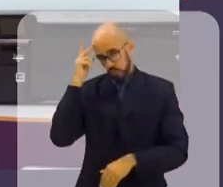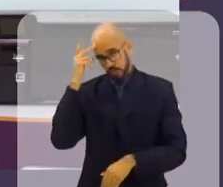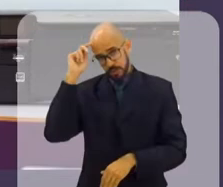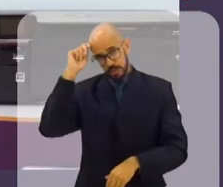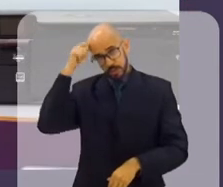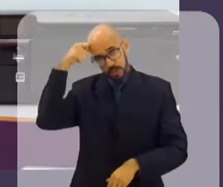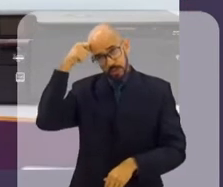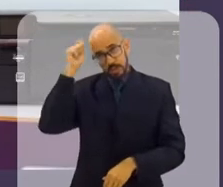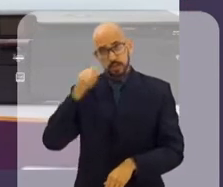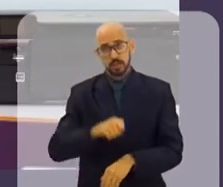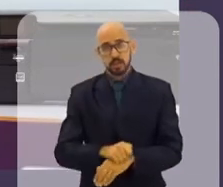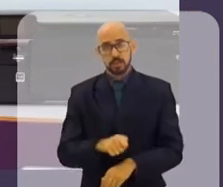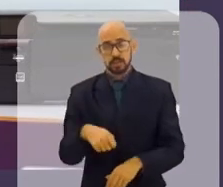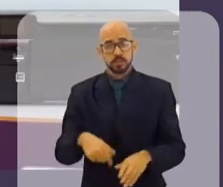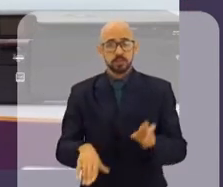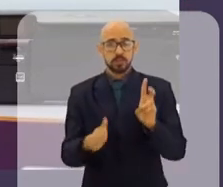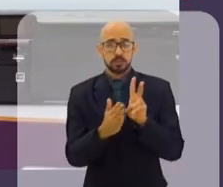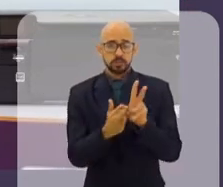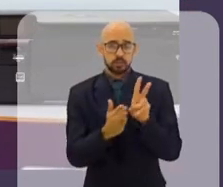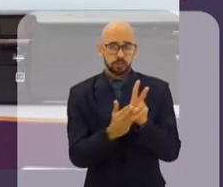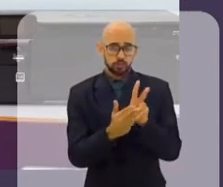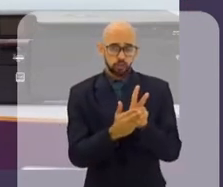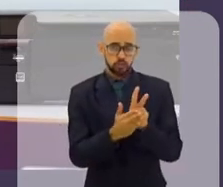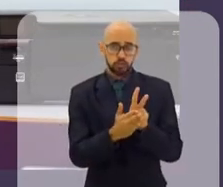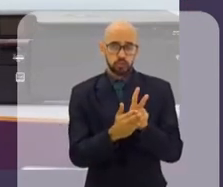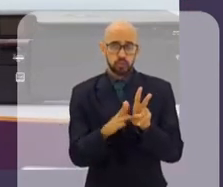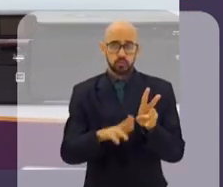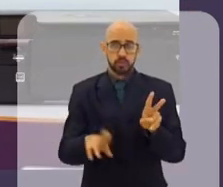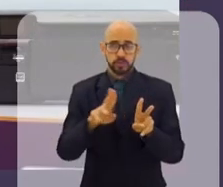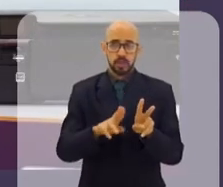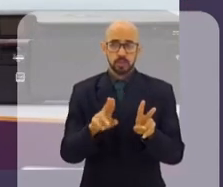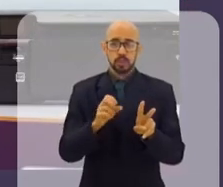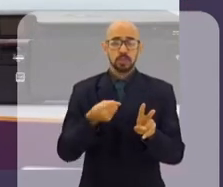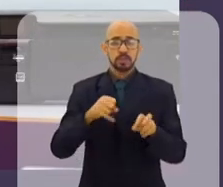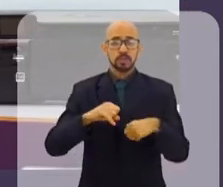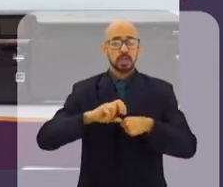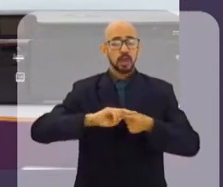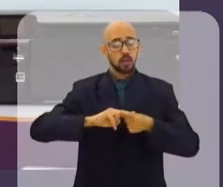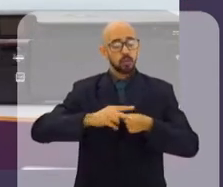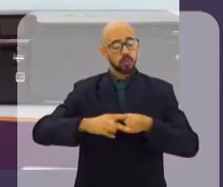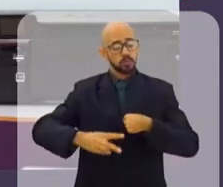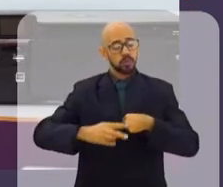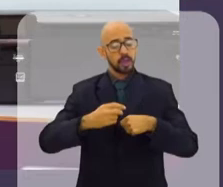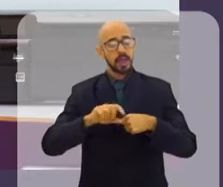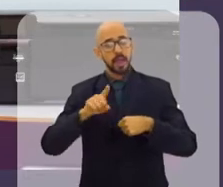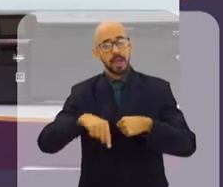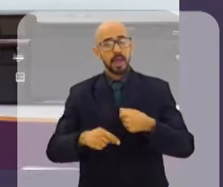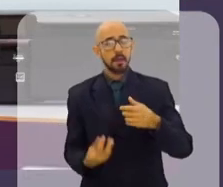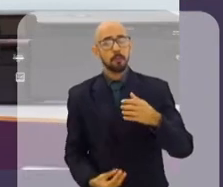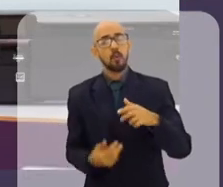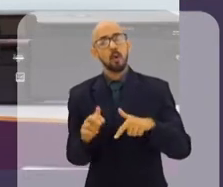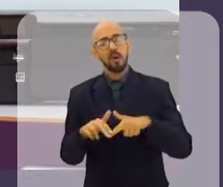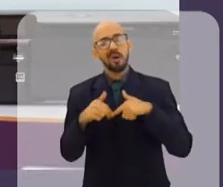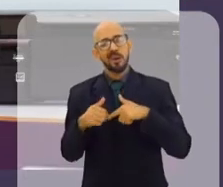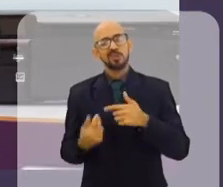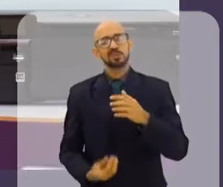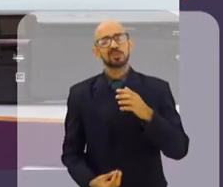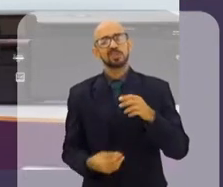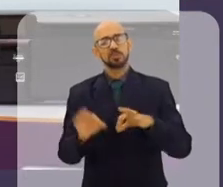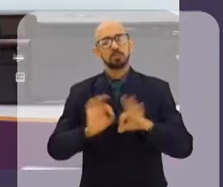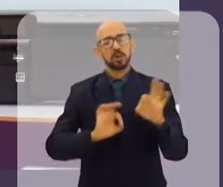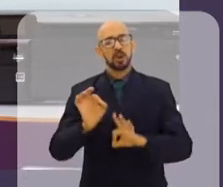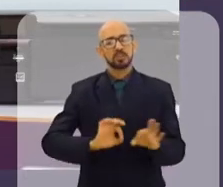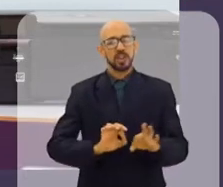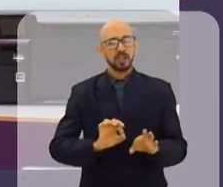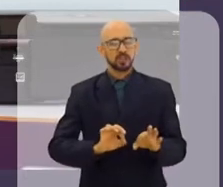de pessoas negras, né, indígenas na universidade, ela se reflete no surgimento de projetos como esses